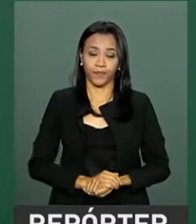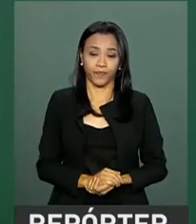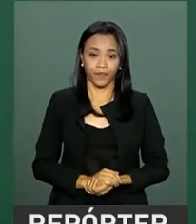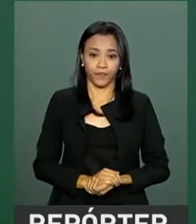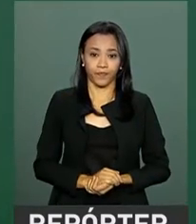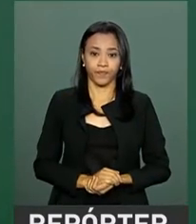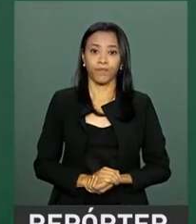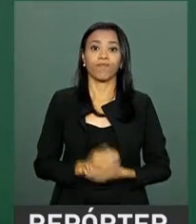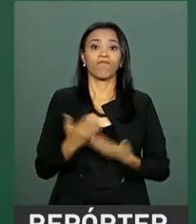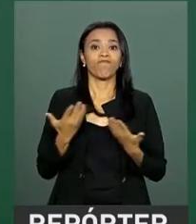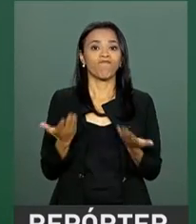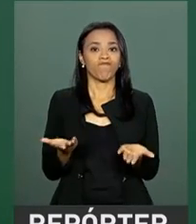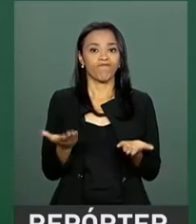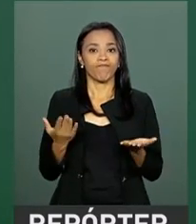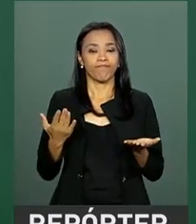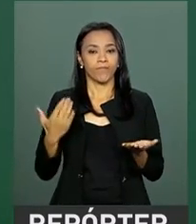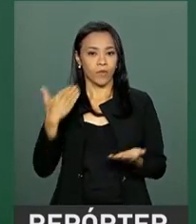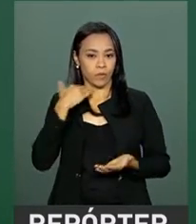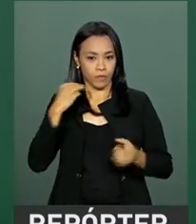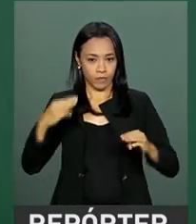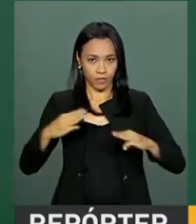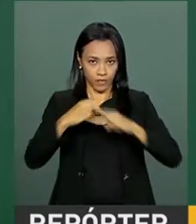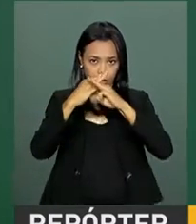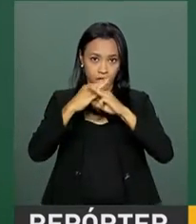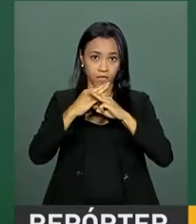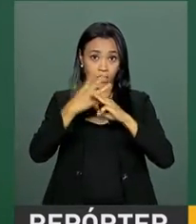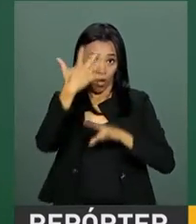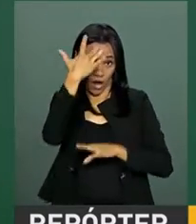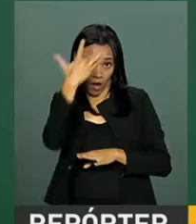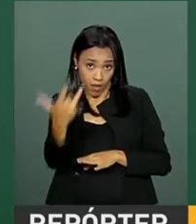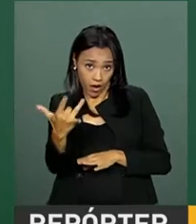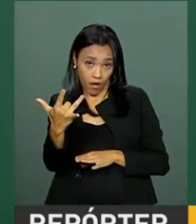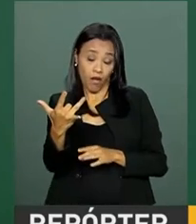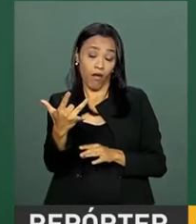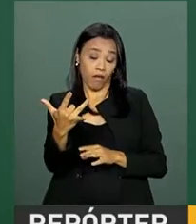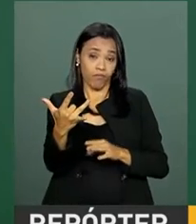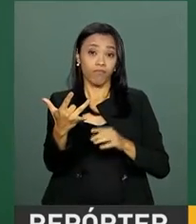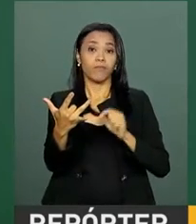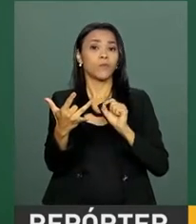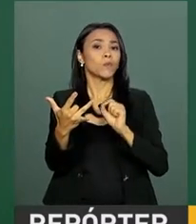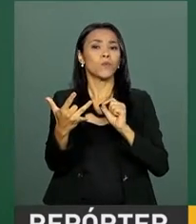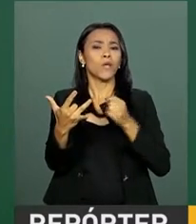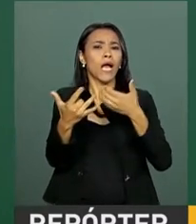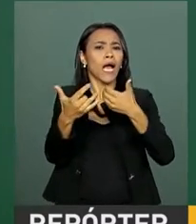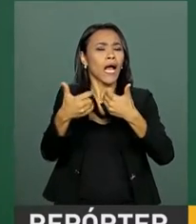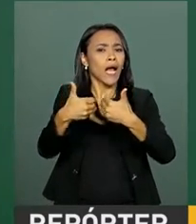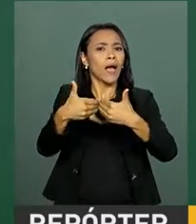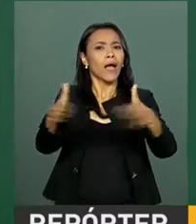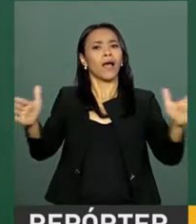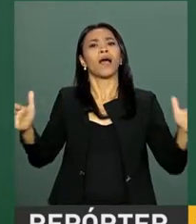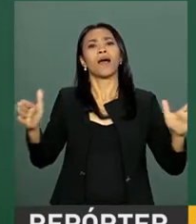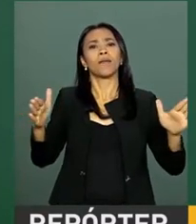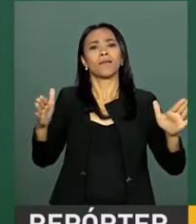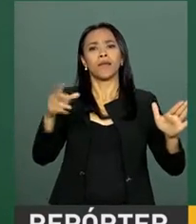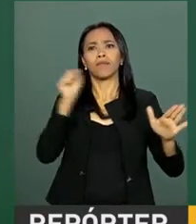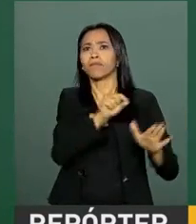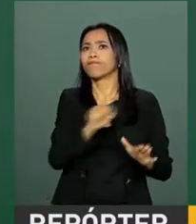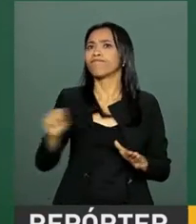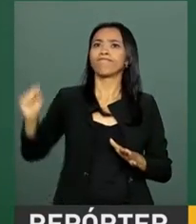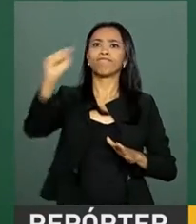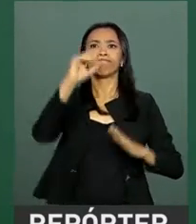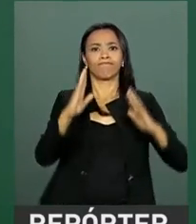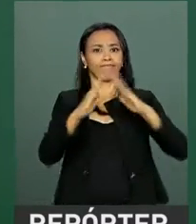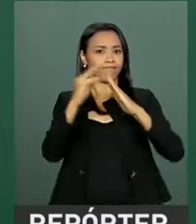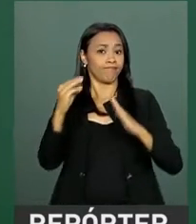A Caixa, a partir de amanhã, abrirá todas as suas agências até